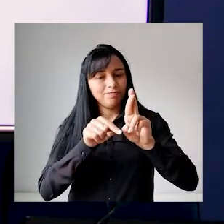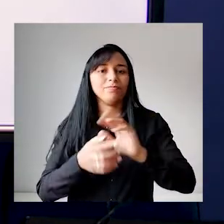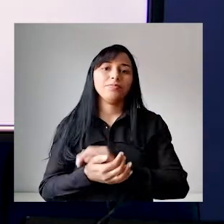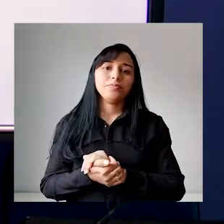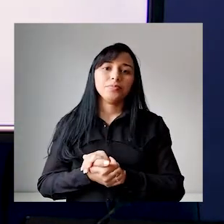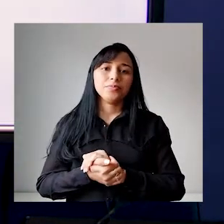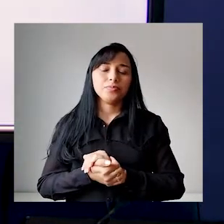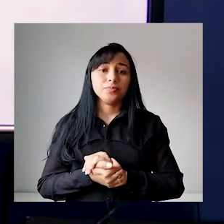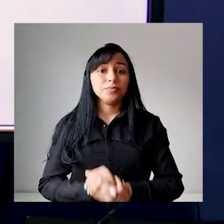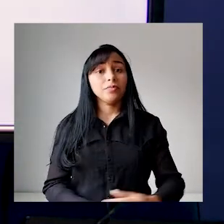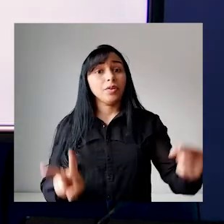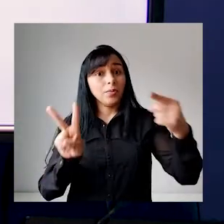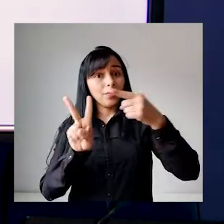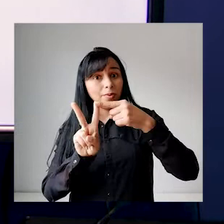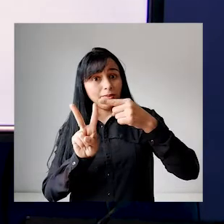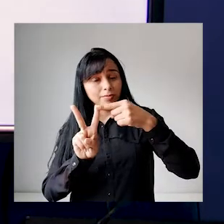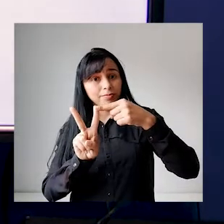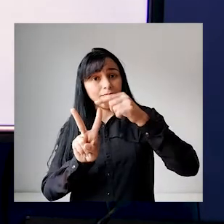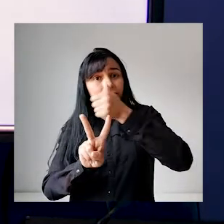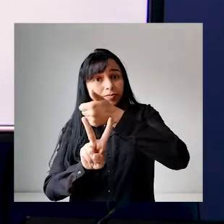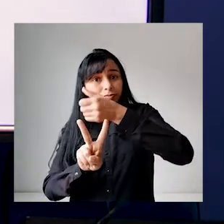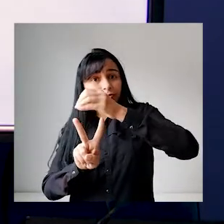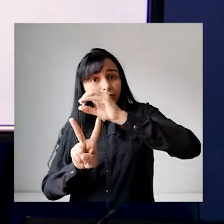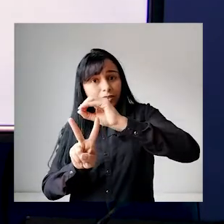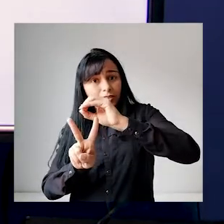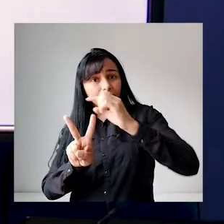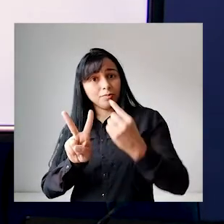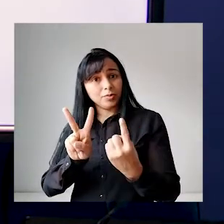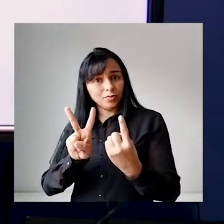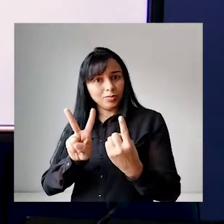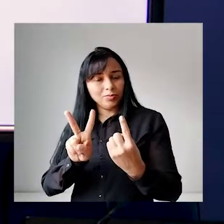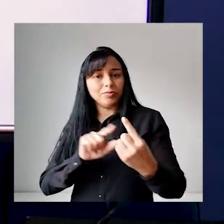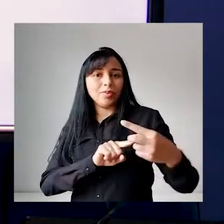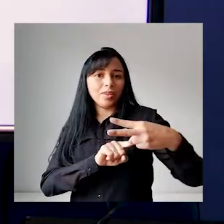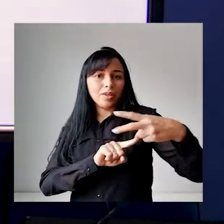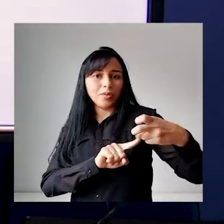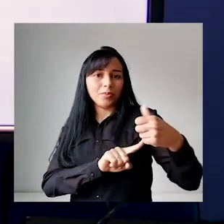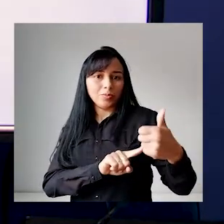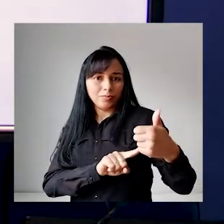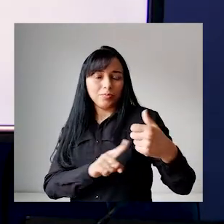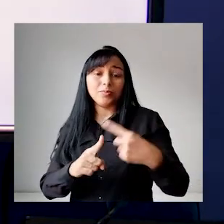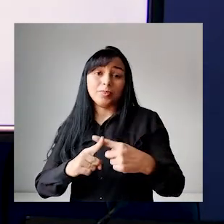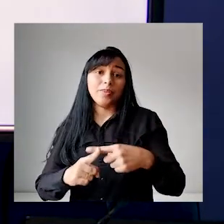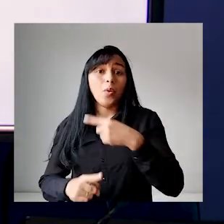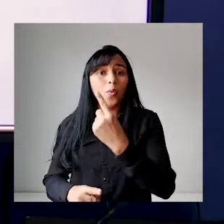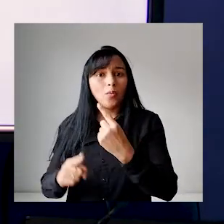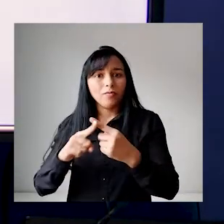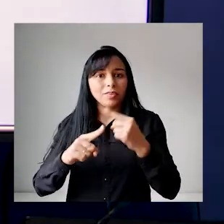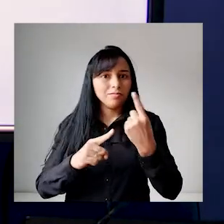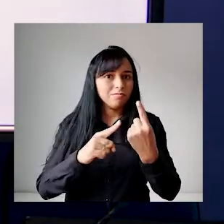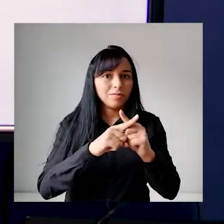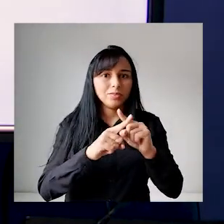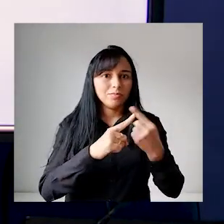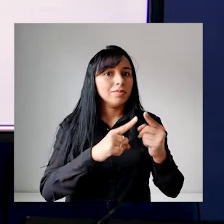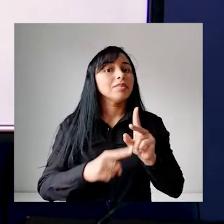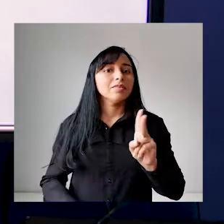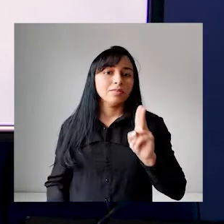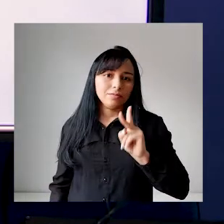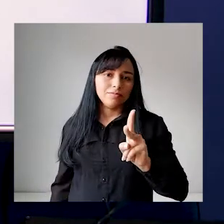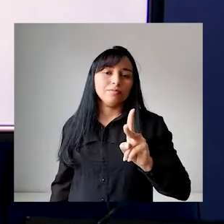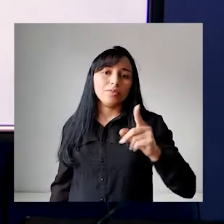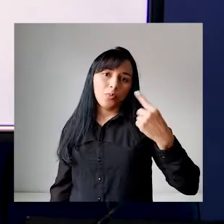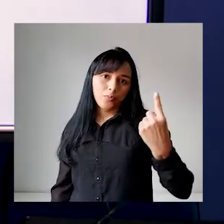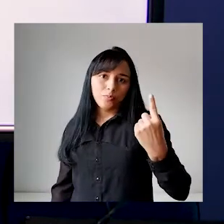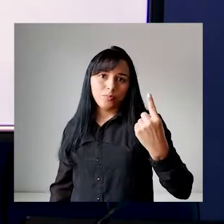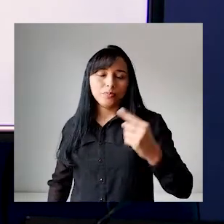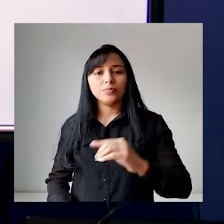1. Isso aqui vai ser igual a 1, porque se eu pegar esse 1 e multiplicar várias vezes, sempre vai dar 1. Raiz quarta